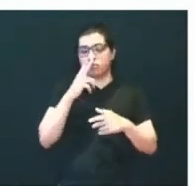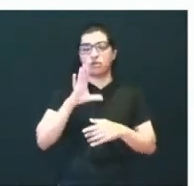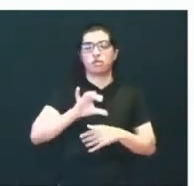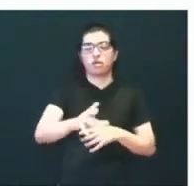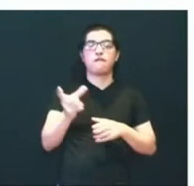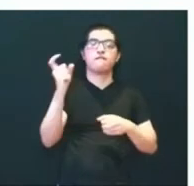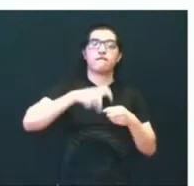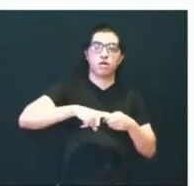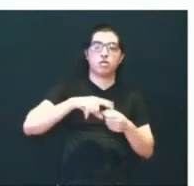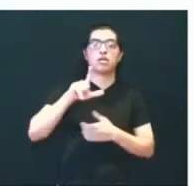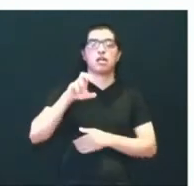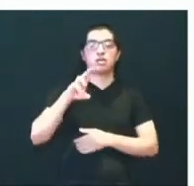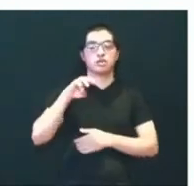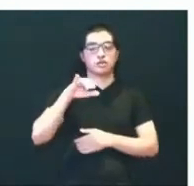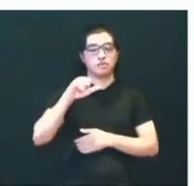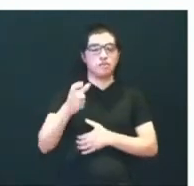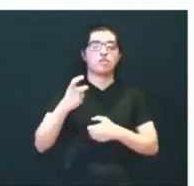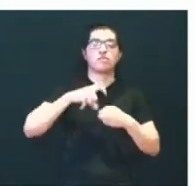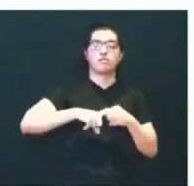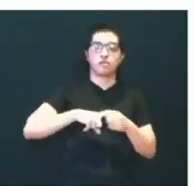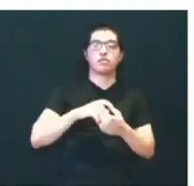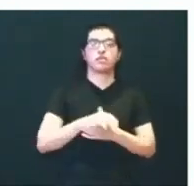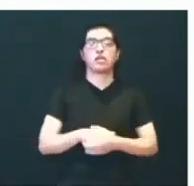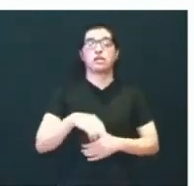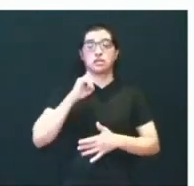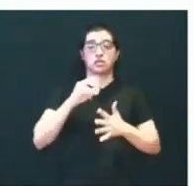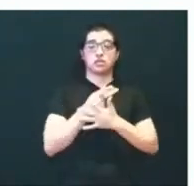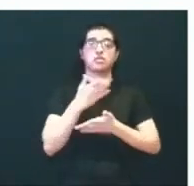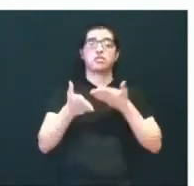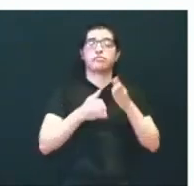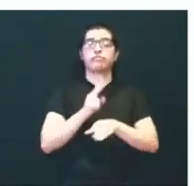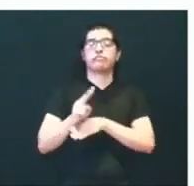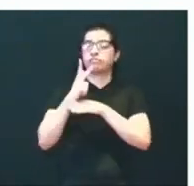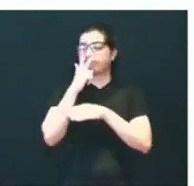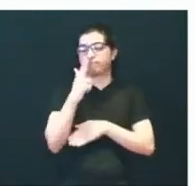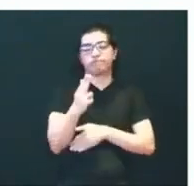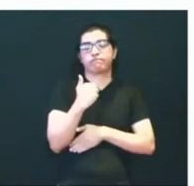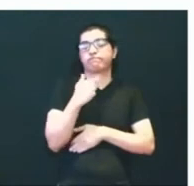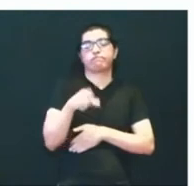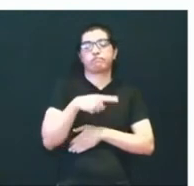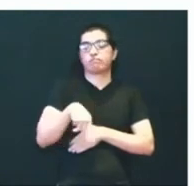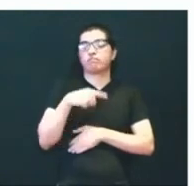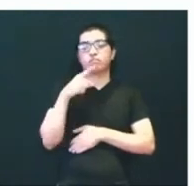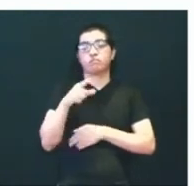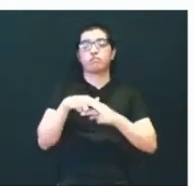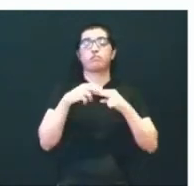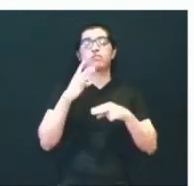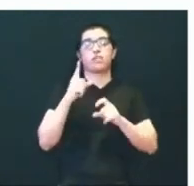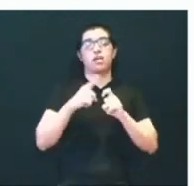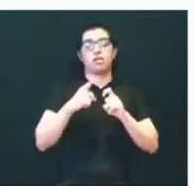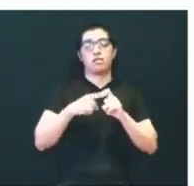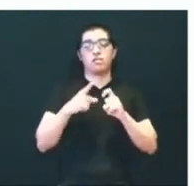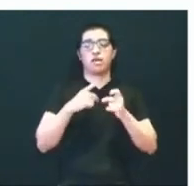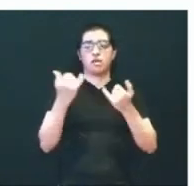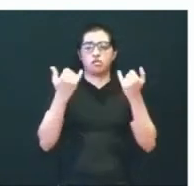esse paciente tem de o tratamento não funcionar? Essa informação, o médico que trata do